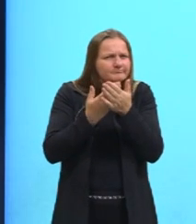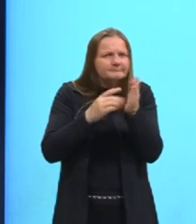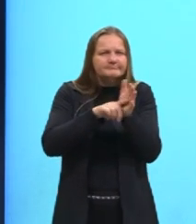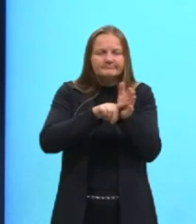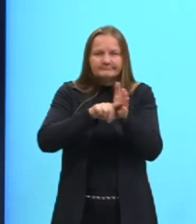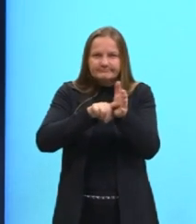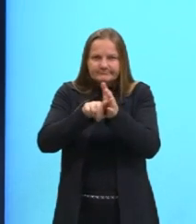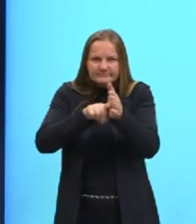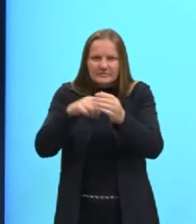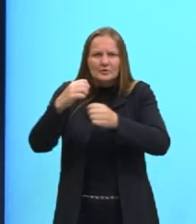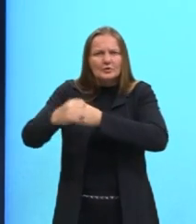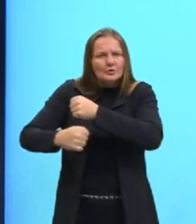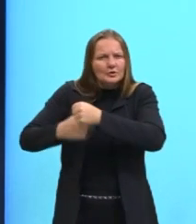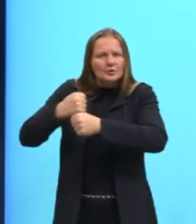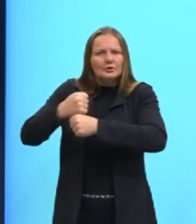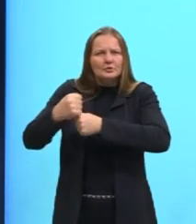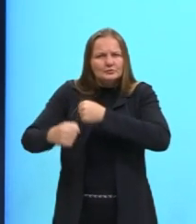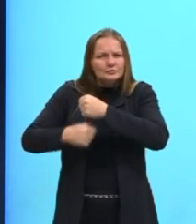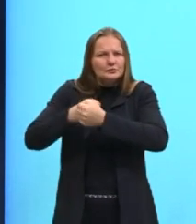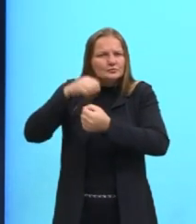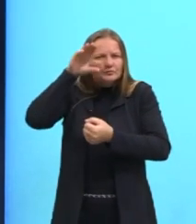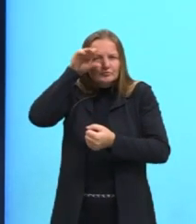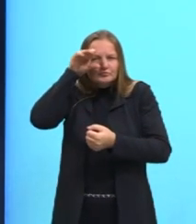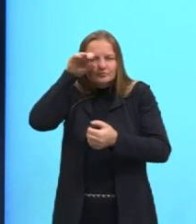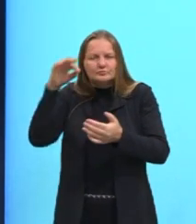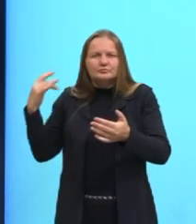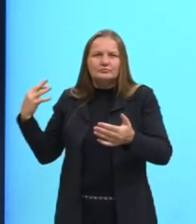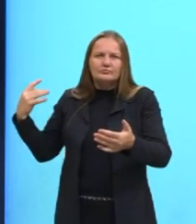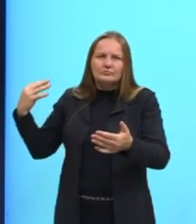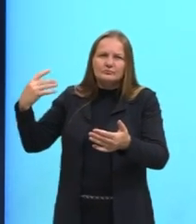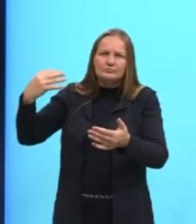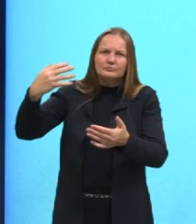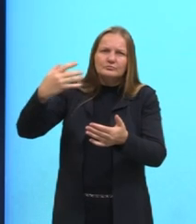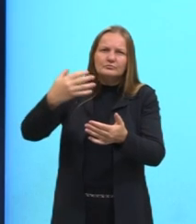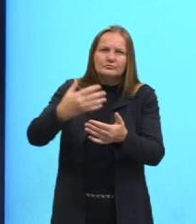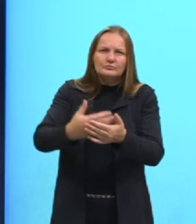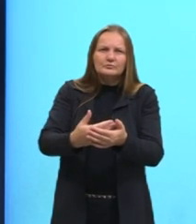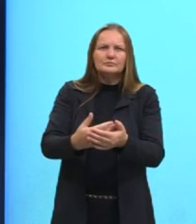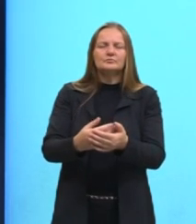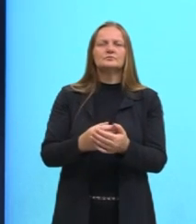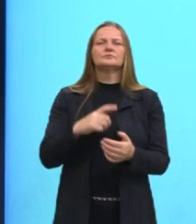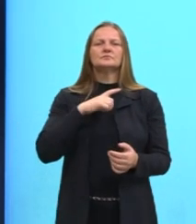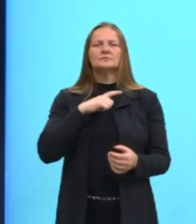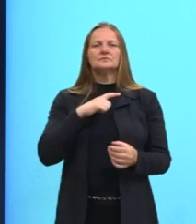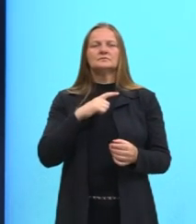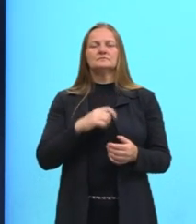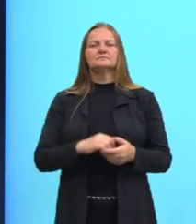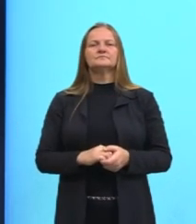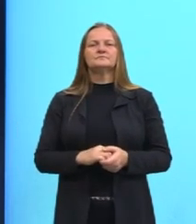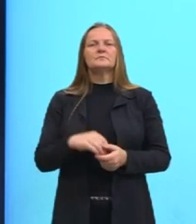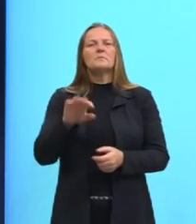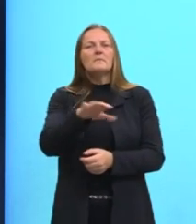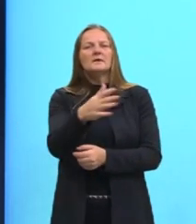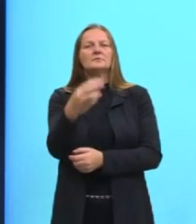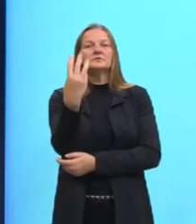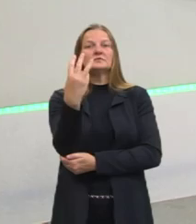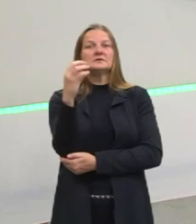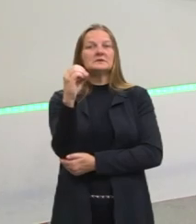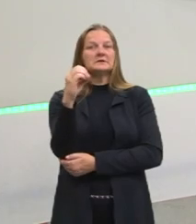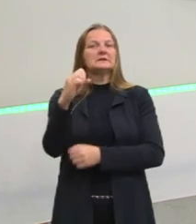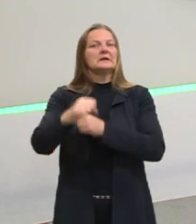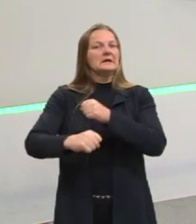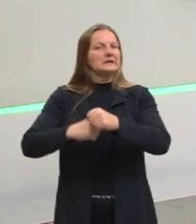alguns anos aí geralmente a quantidade de tempo que nós temos é de 30 anos